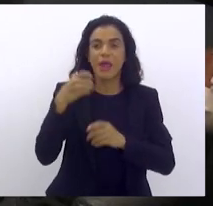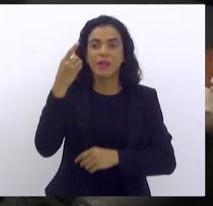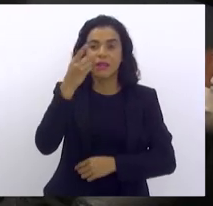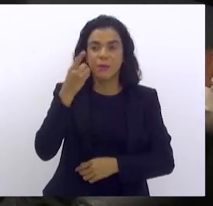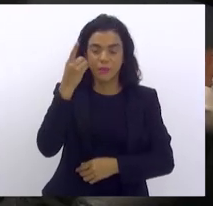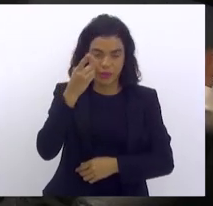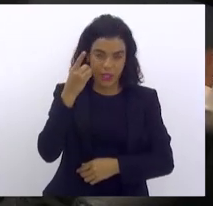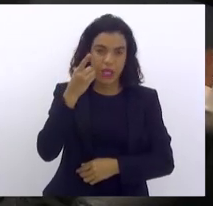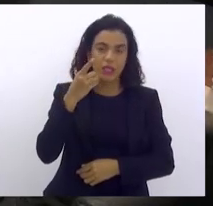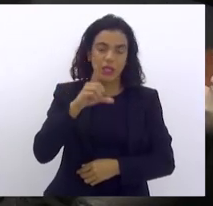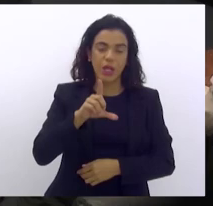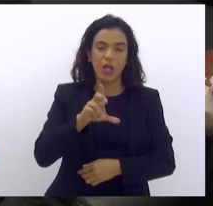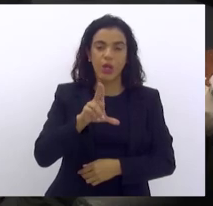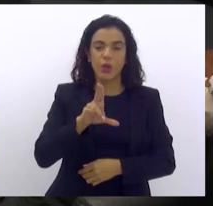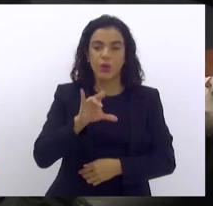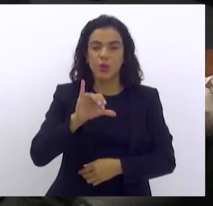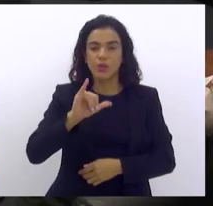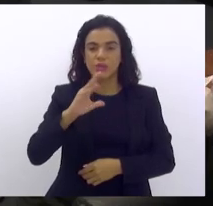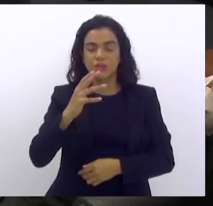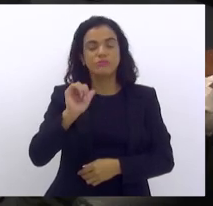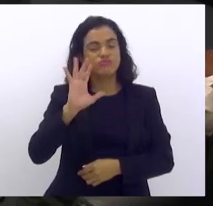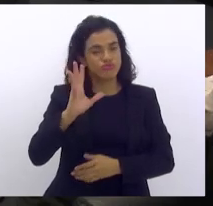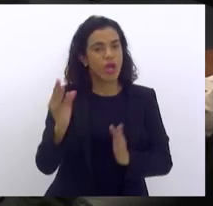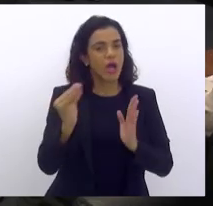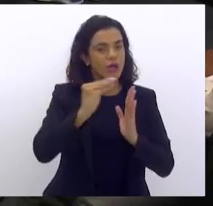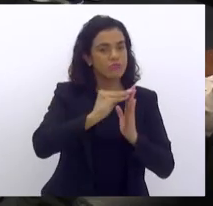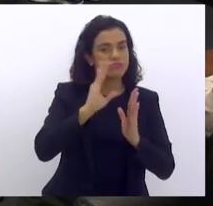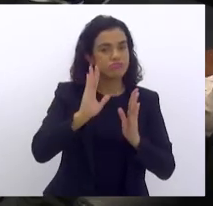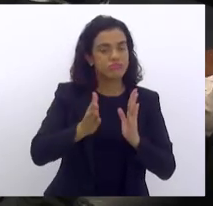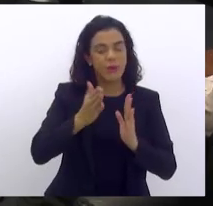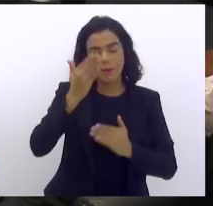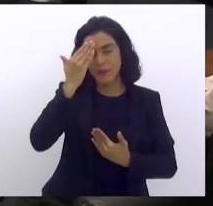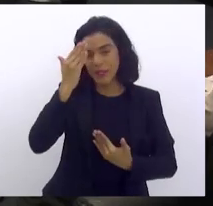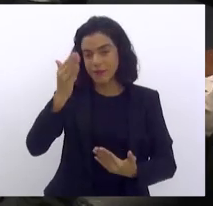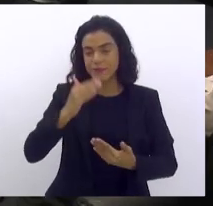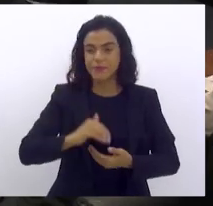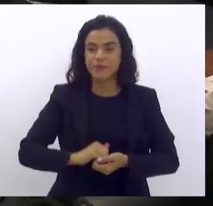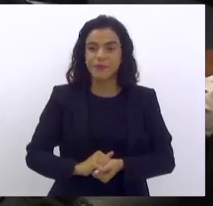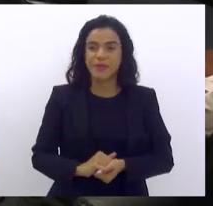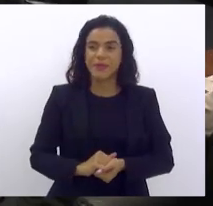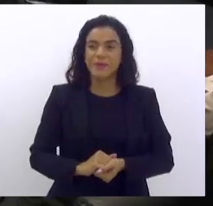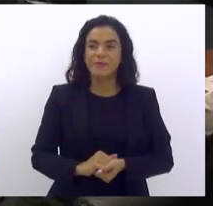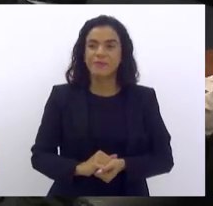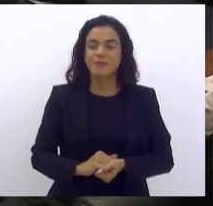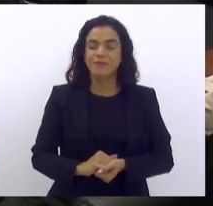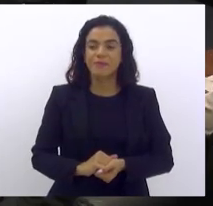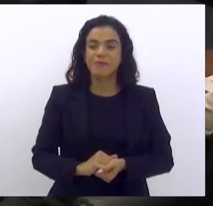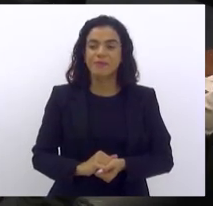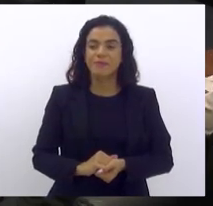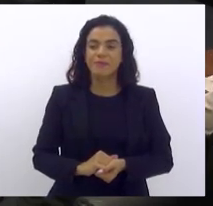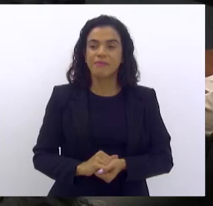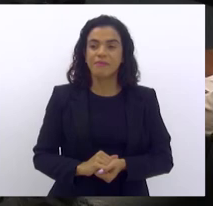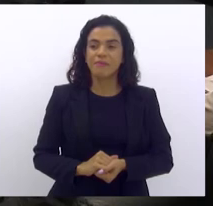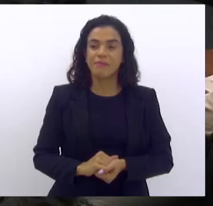deputada Lucinha, já botou. Obrigado. Nossa, Marta Rocha também.